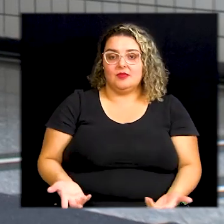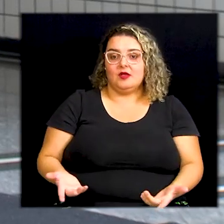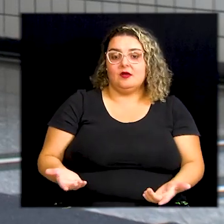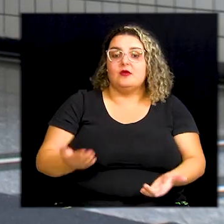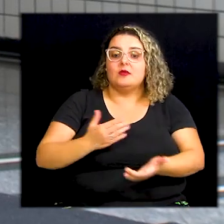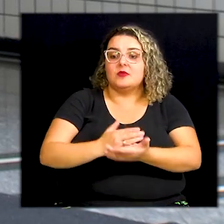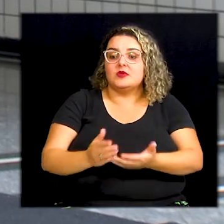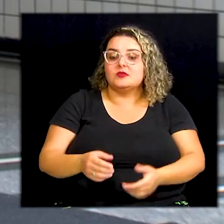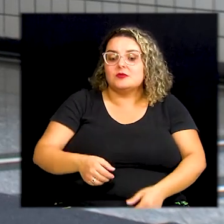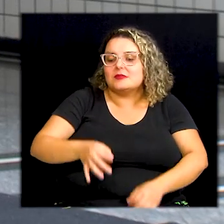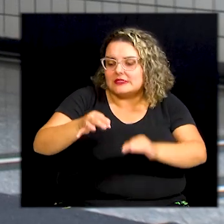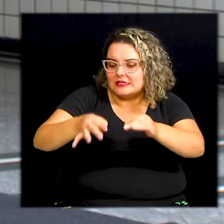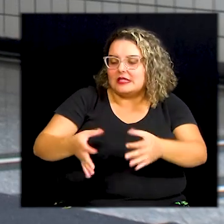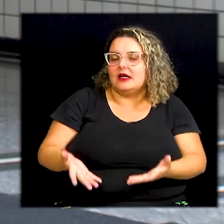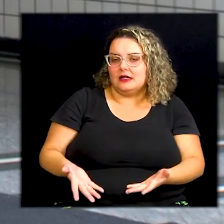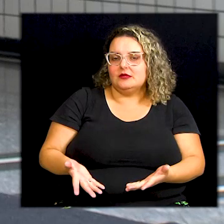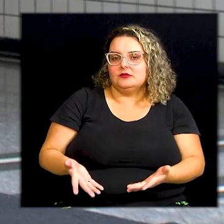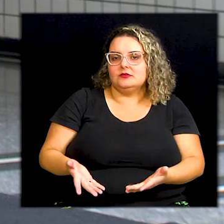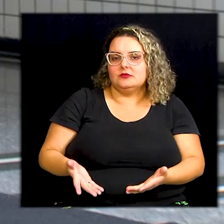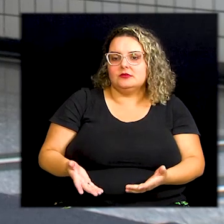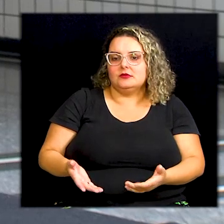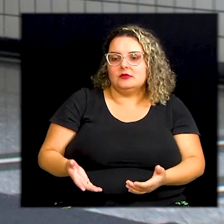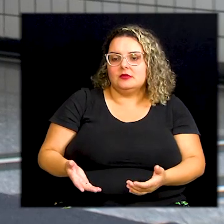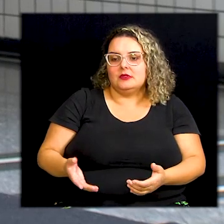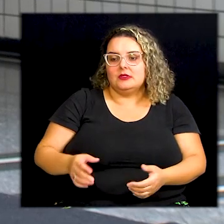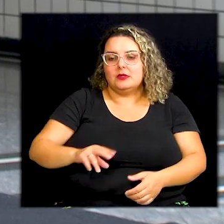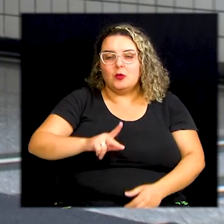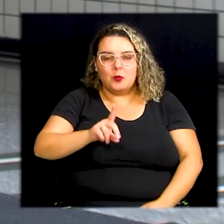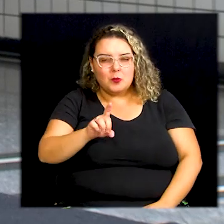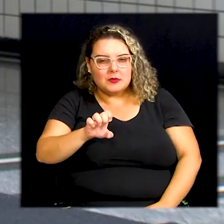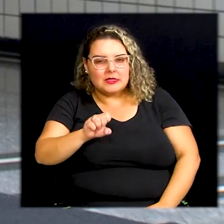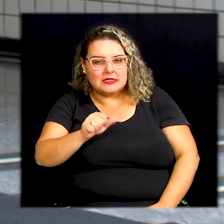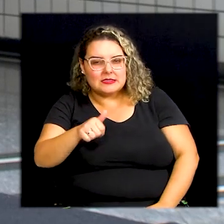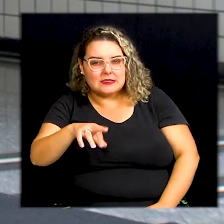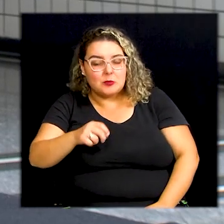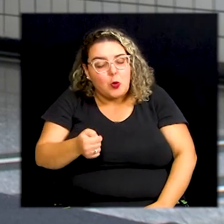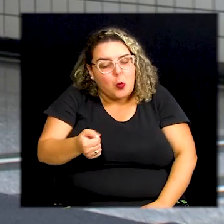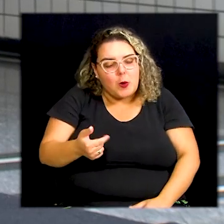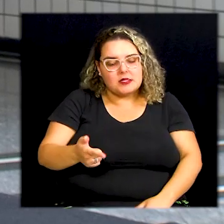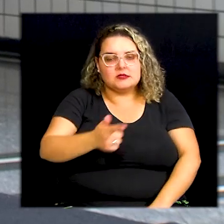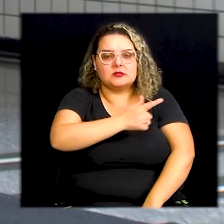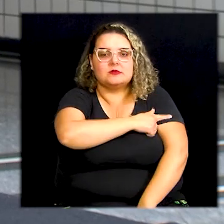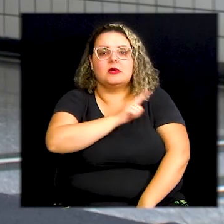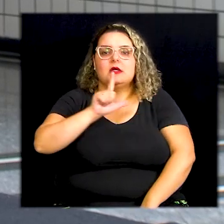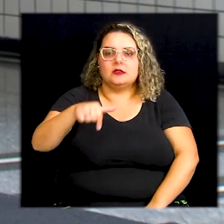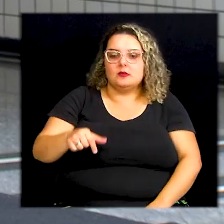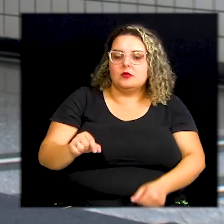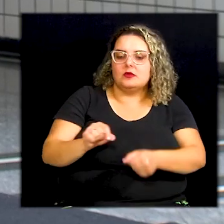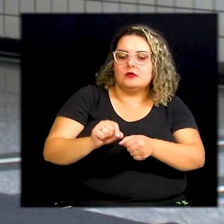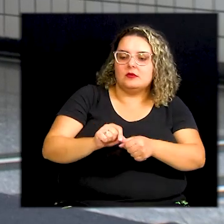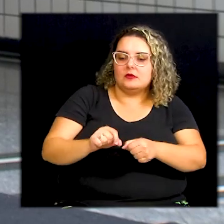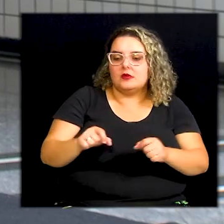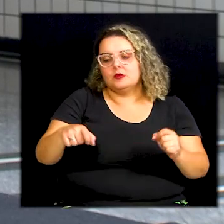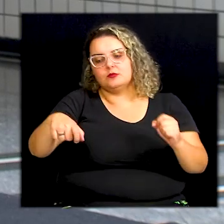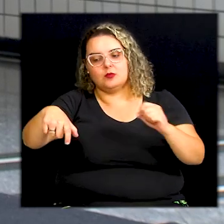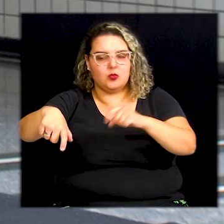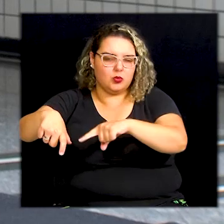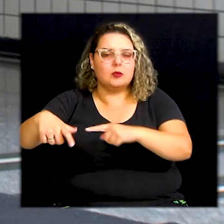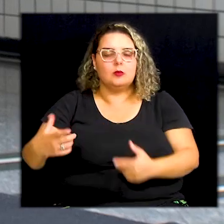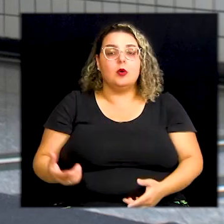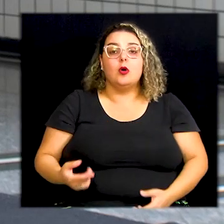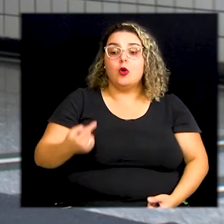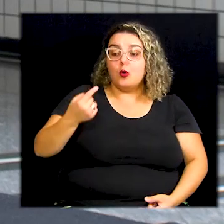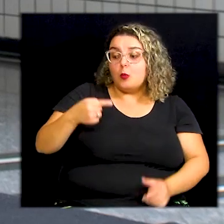um lançamento certo, tomou um desarme, quase que saiu o gol do Grêmio, e depois você fez um lançamento de novo,